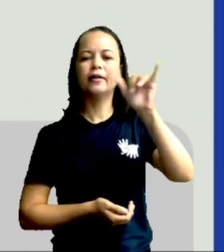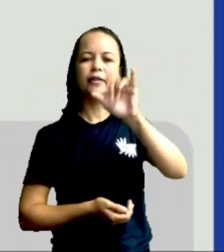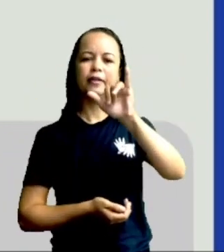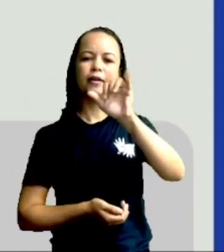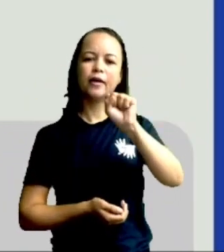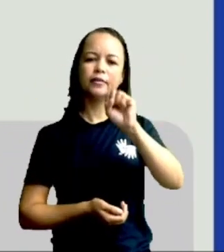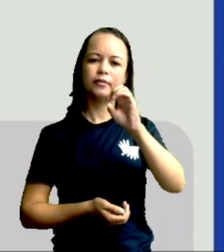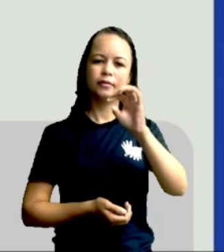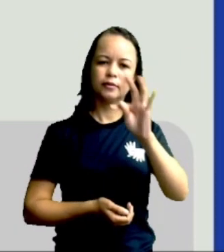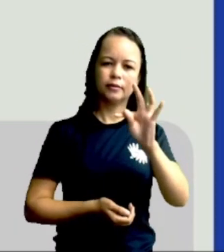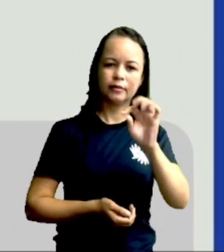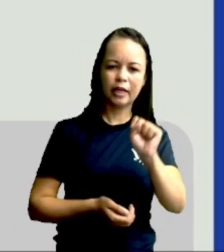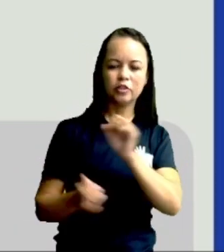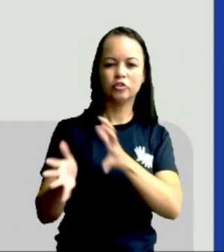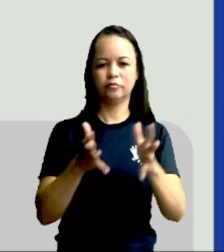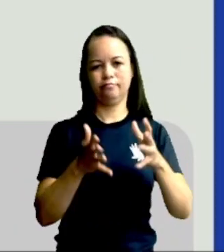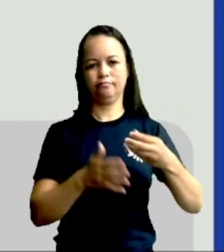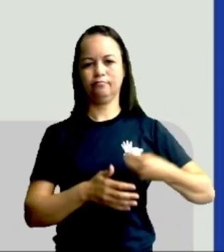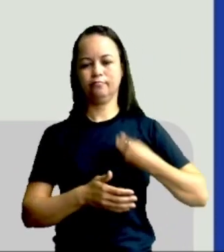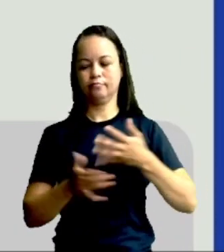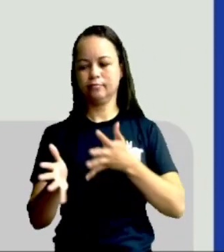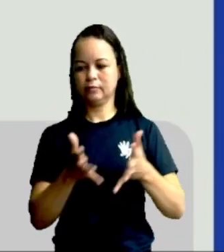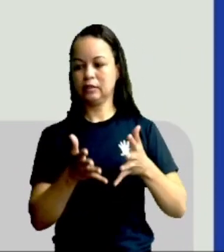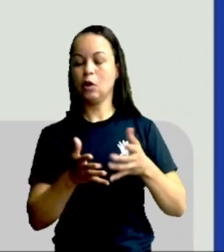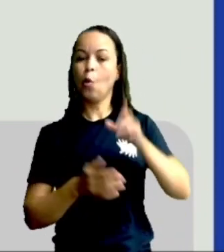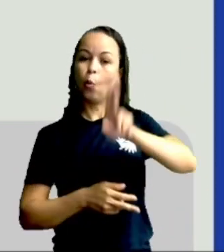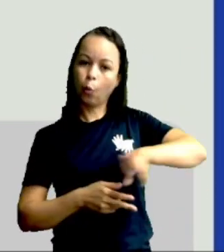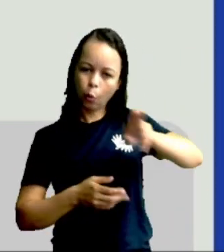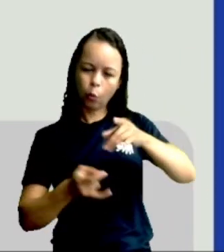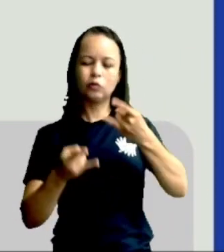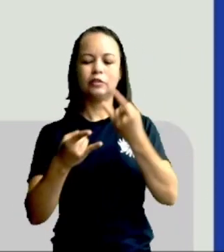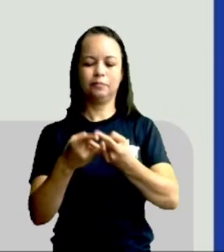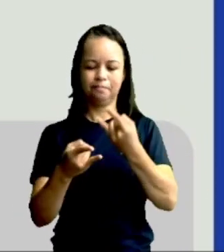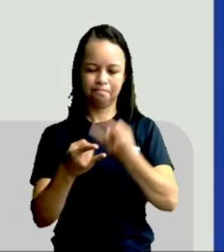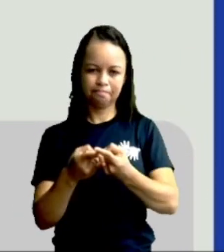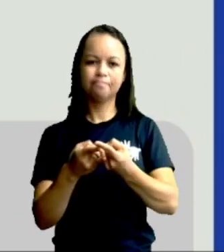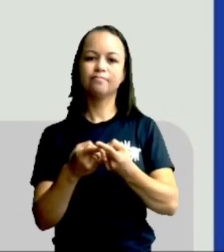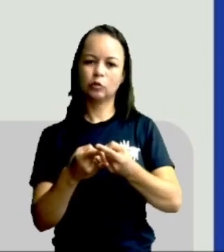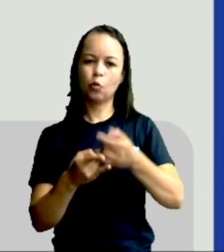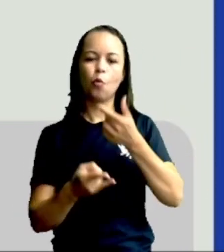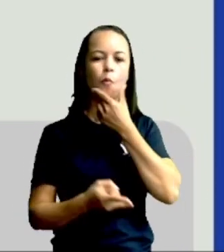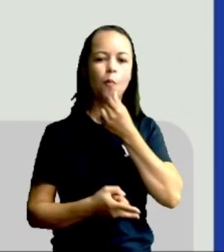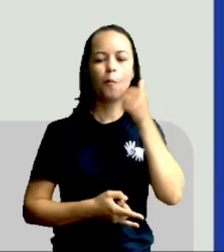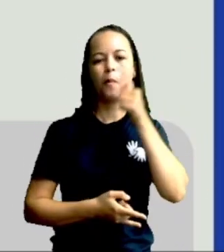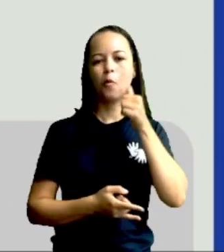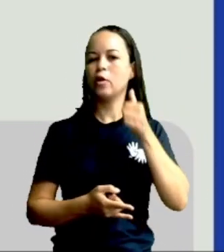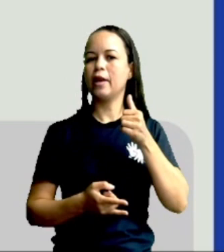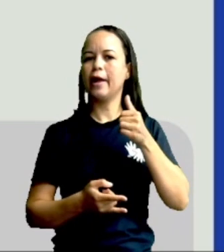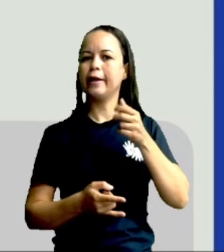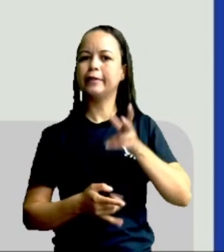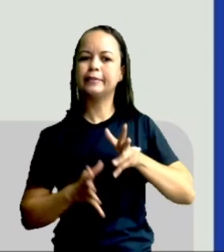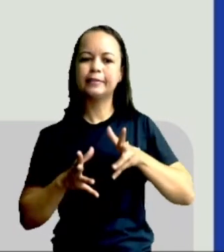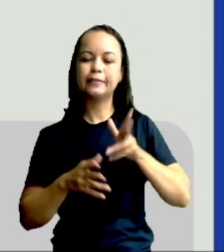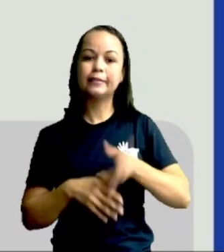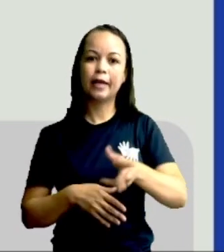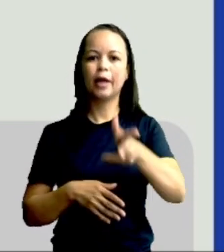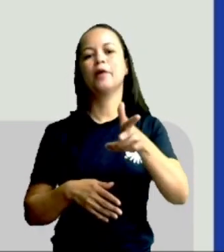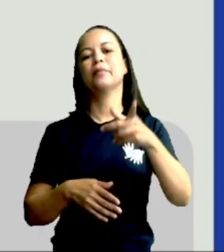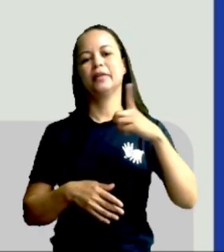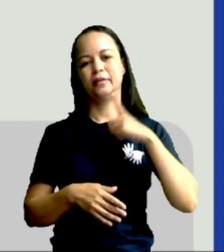Então, ó, use preservativo feminino ou masculino em todas as relações sexuais. A gente está apenas sendo redundante, né? A gente está